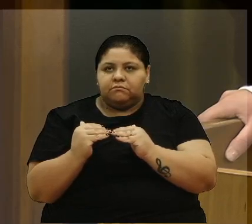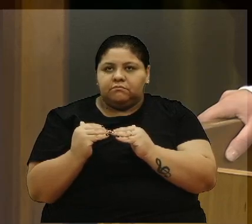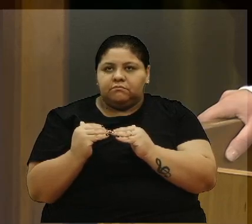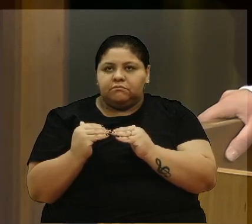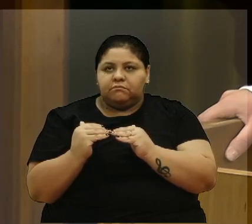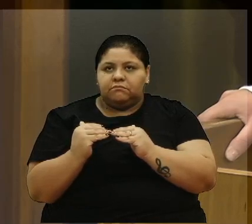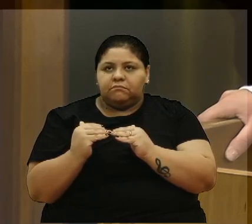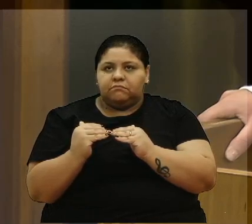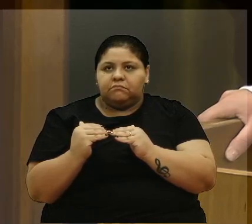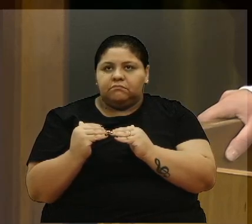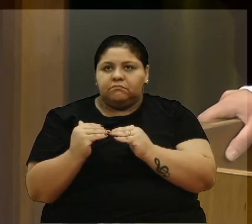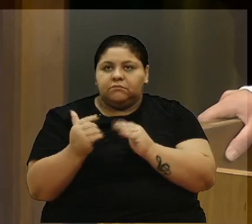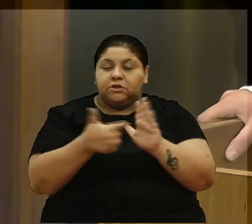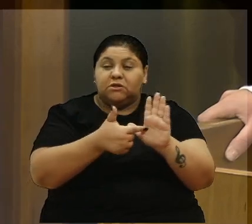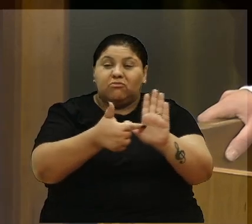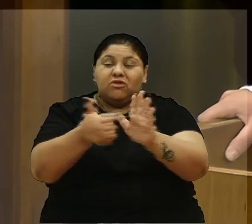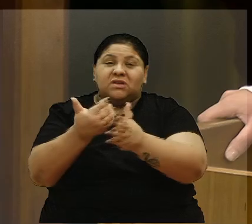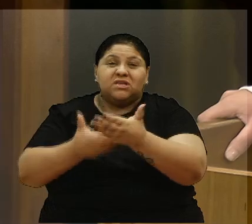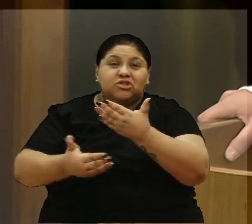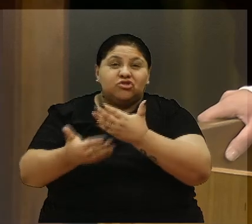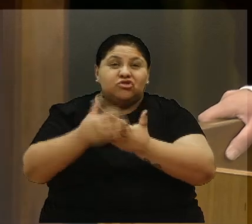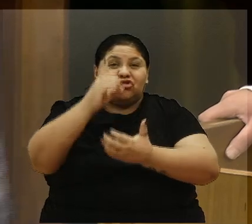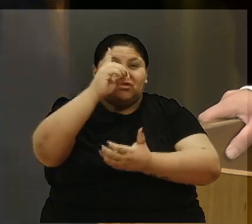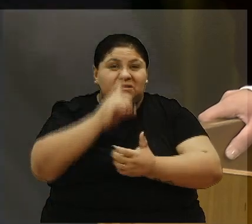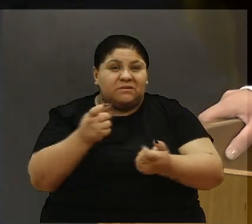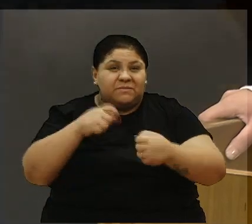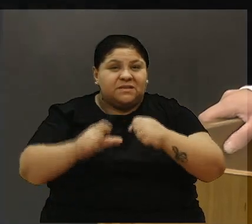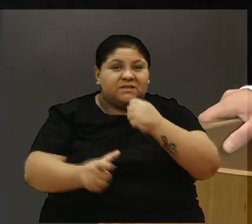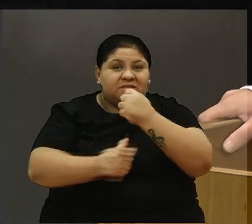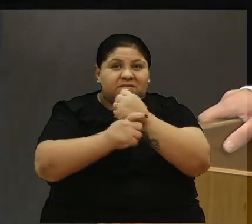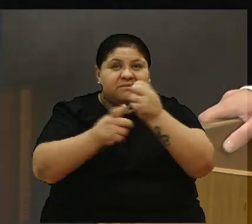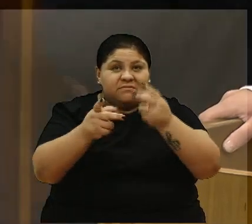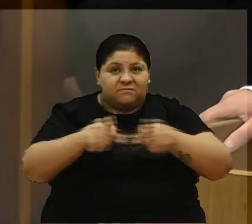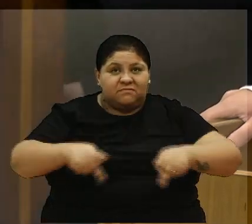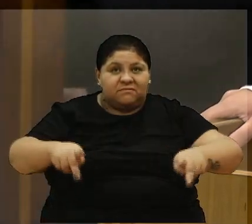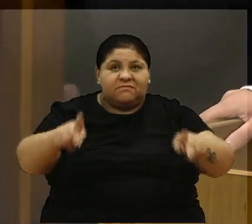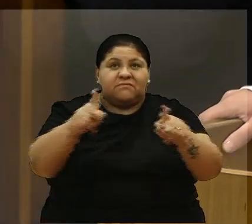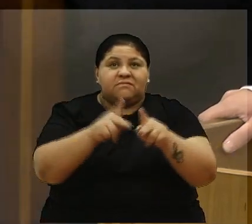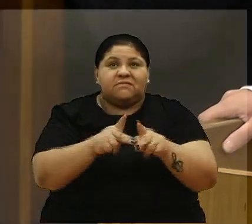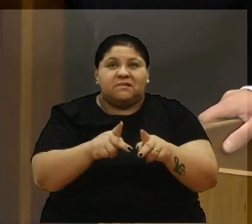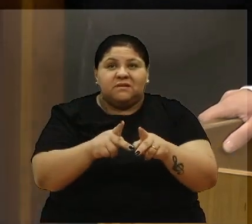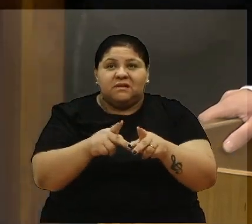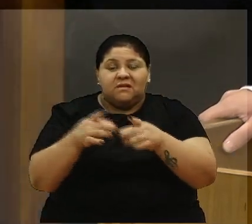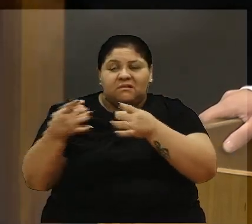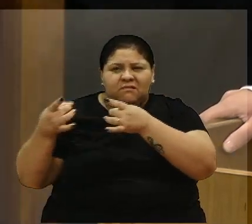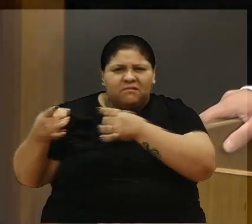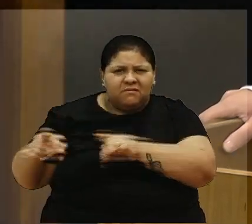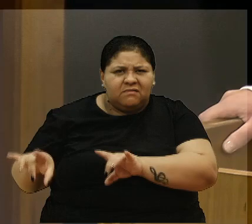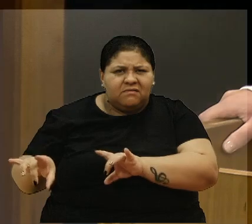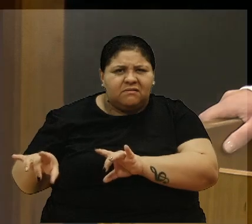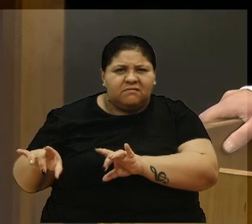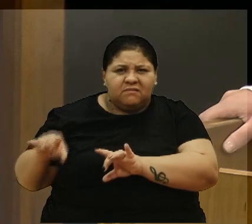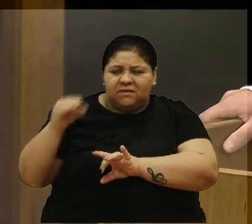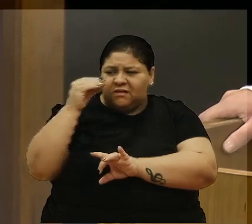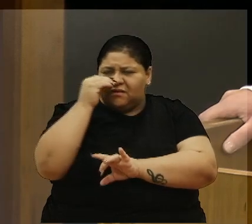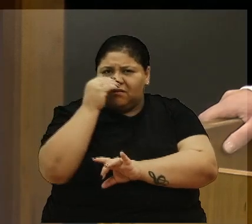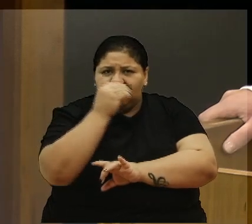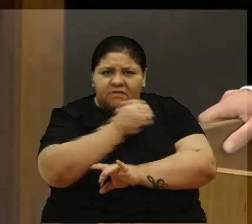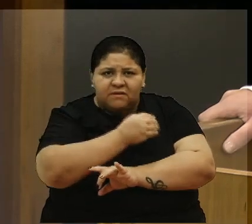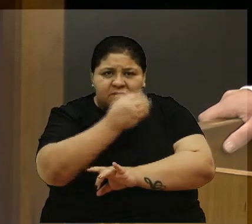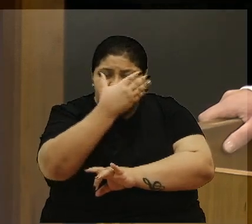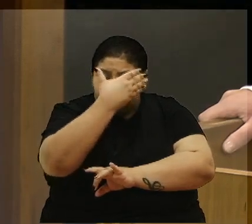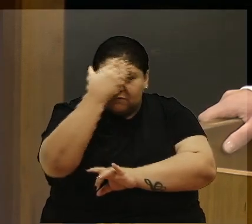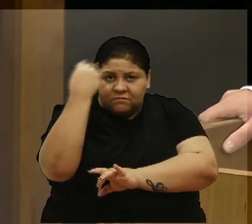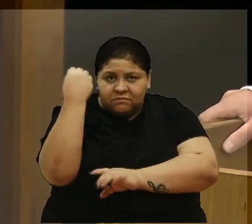esses direitos que precisam ser garantidos para a população. Uma população tão abandonada, tão deixada de lado, tão